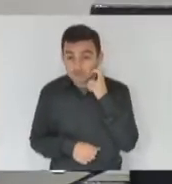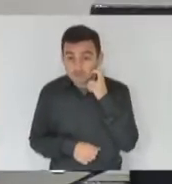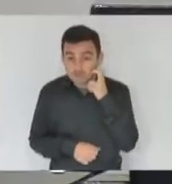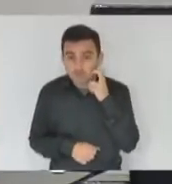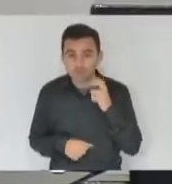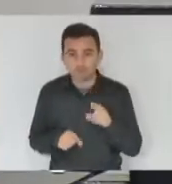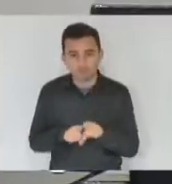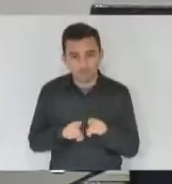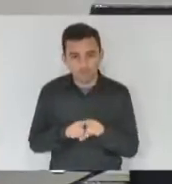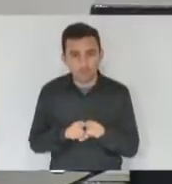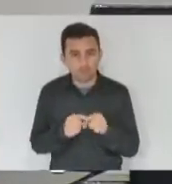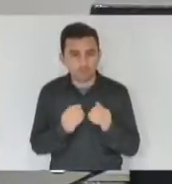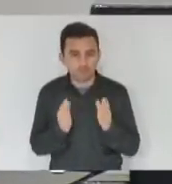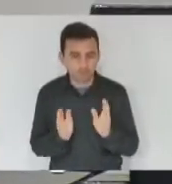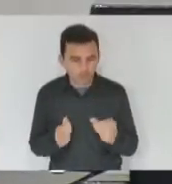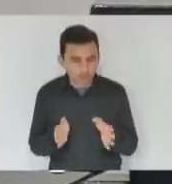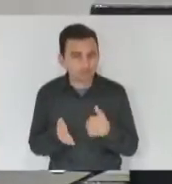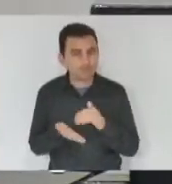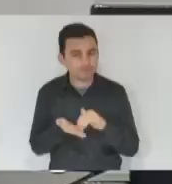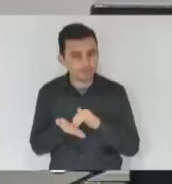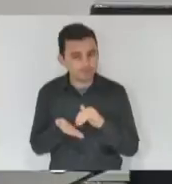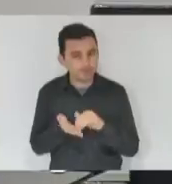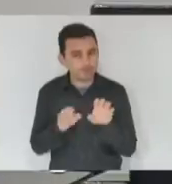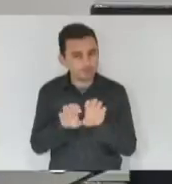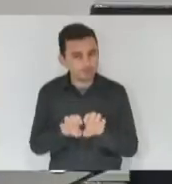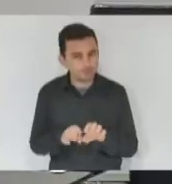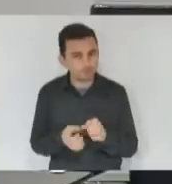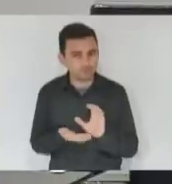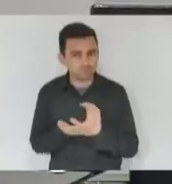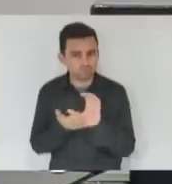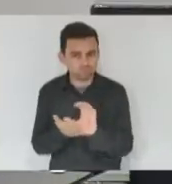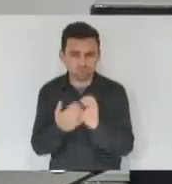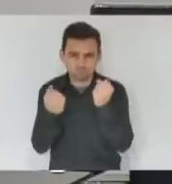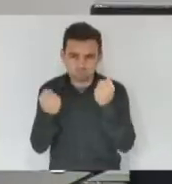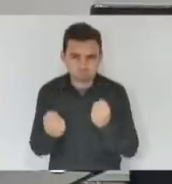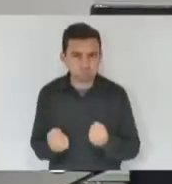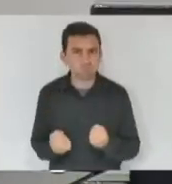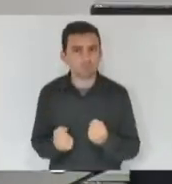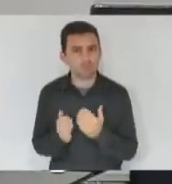de Infraestrutura, um investimento muito pesado em